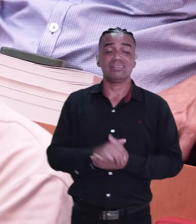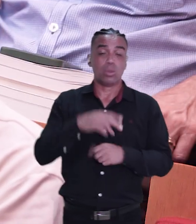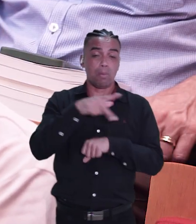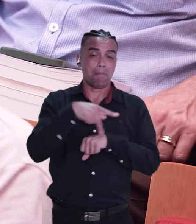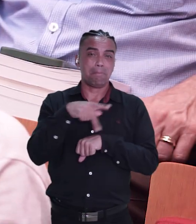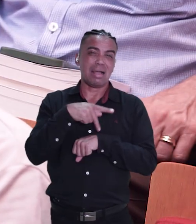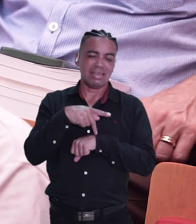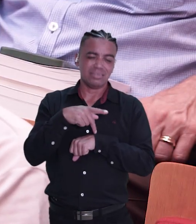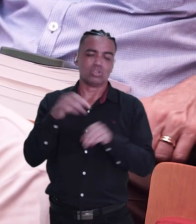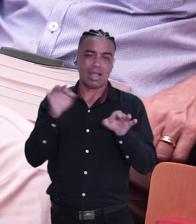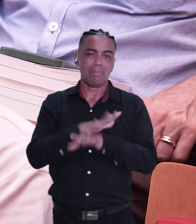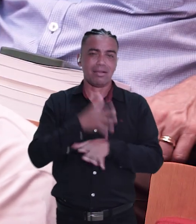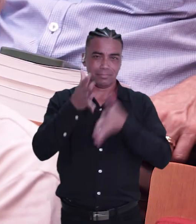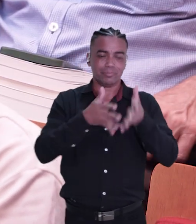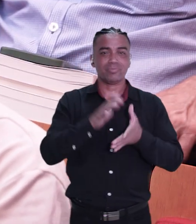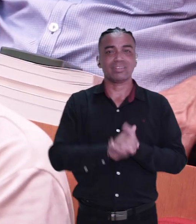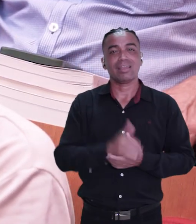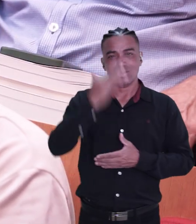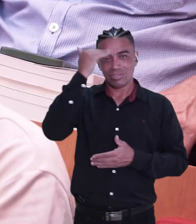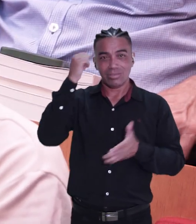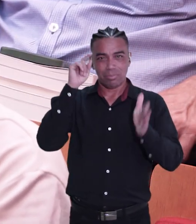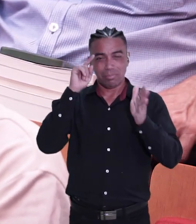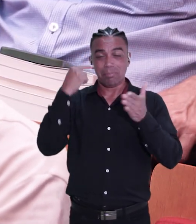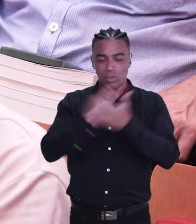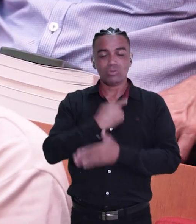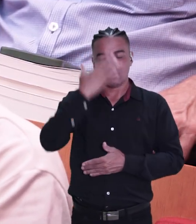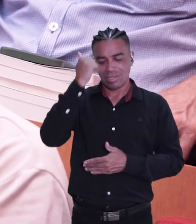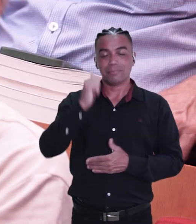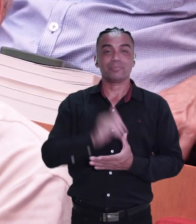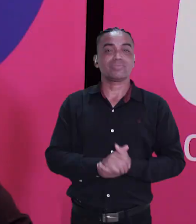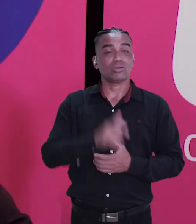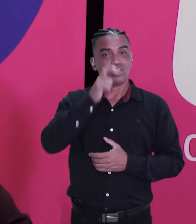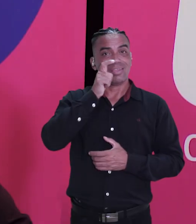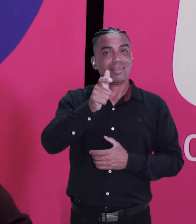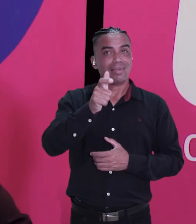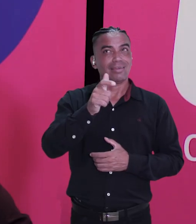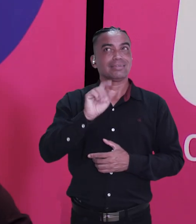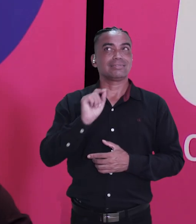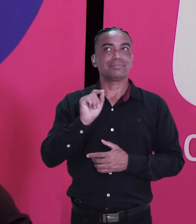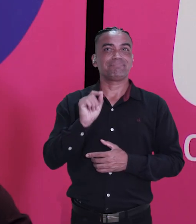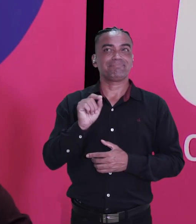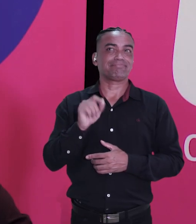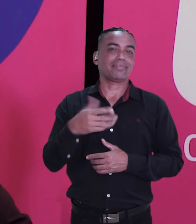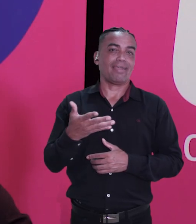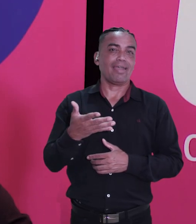cima... Não, deixa eu acabar de falar. Eu já sei a sua pergunta. É isso mesmo. Tinha interesse